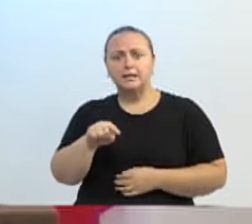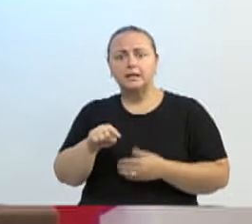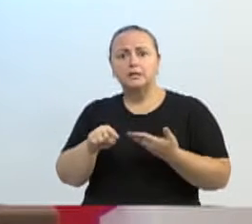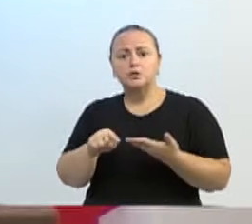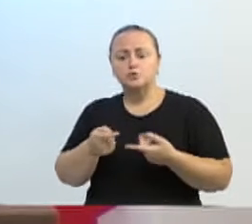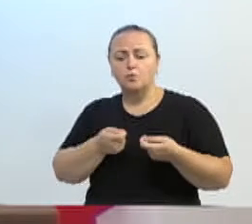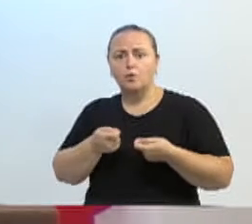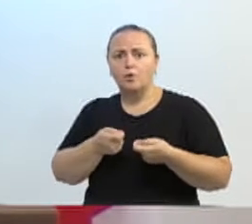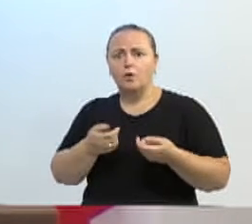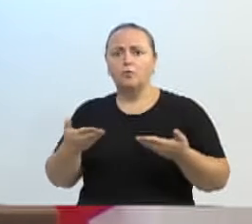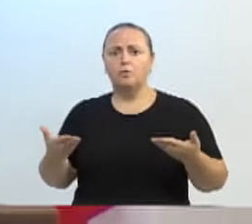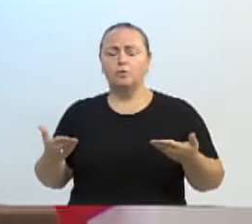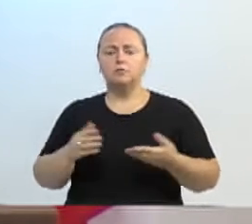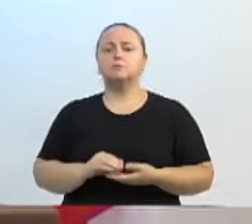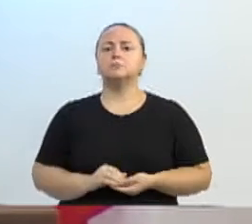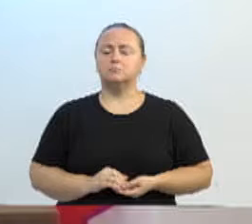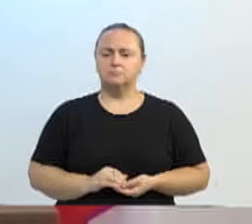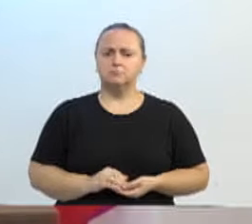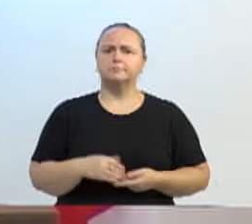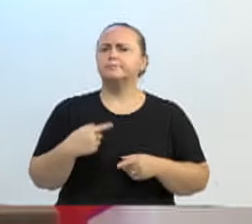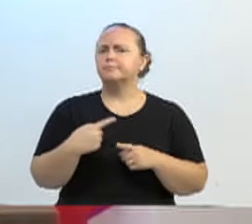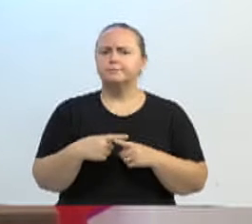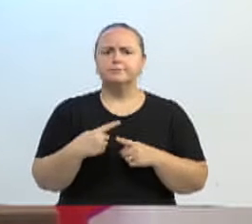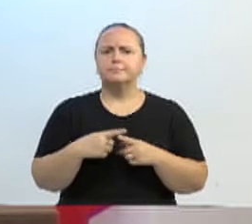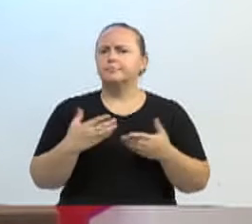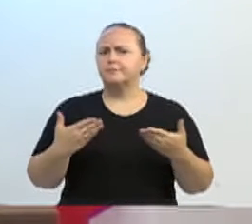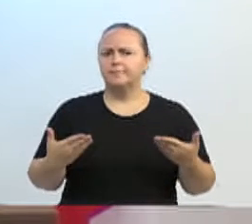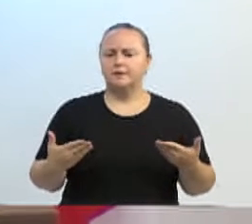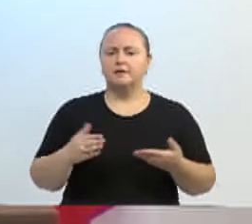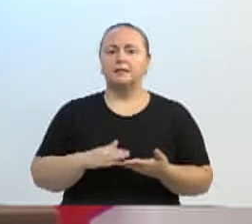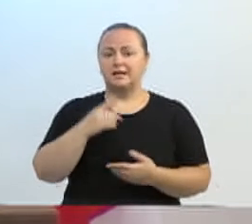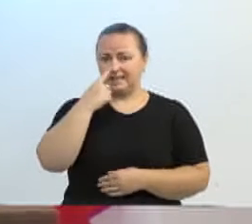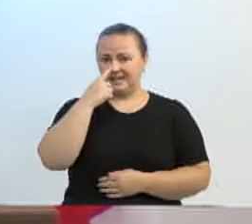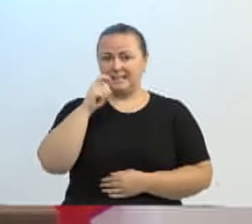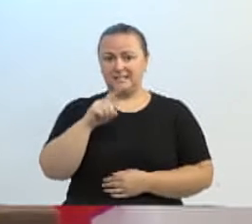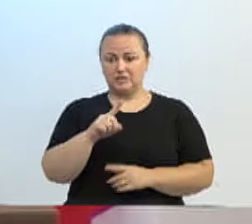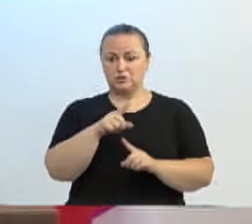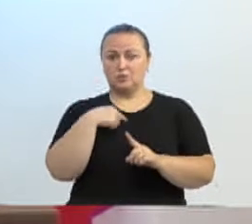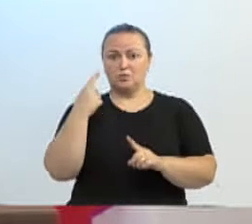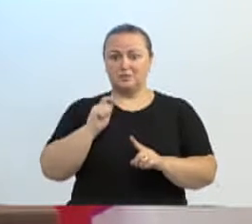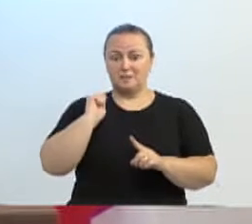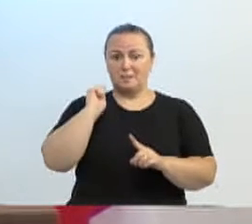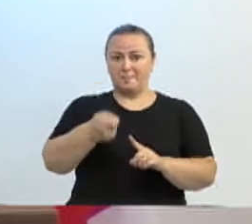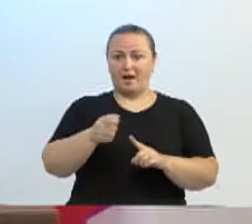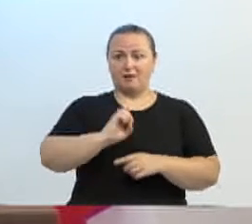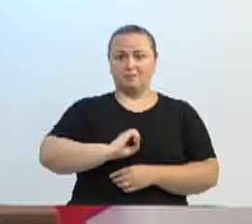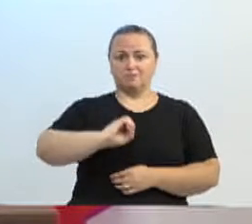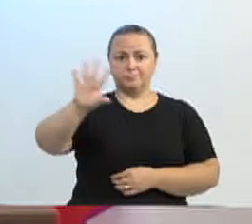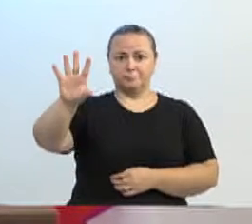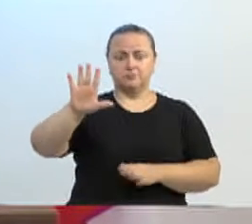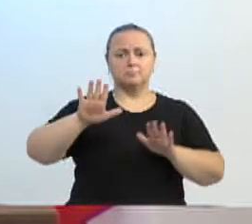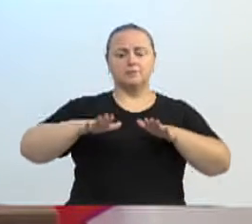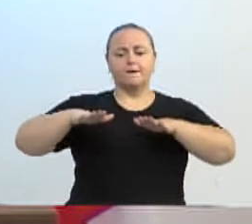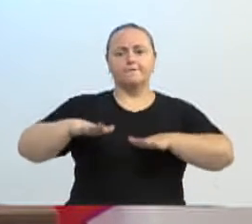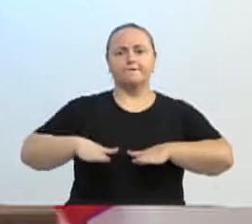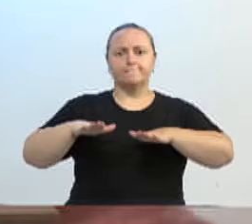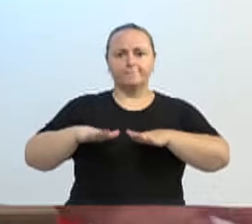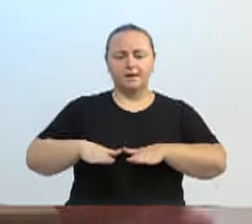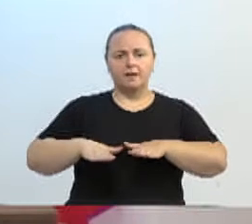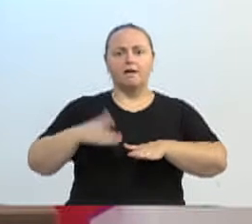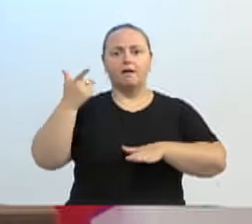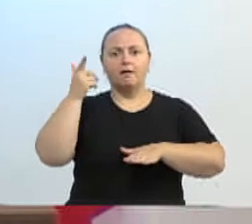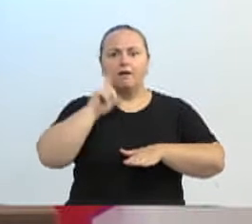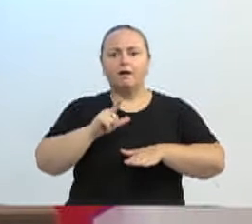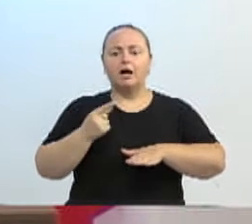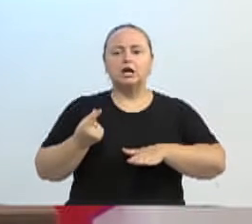quê? Uma boa parte desse lixo orgânico que é levado para outra cidade, que é pago aquilo, vai ficar em nossa cidade e com certeza os